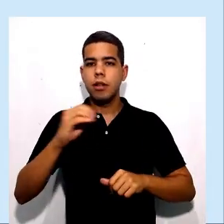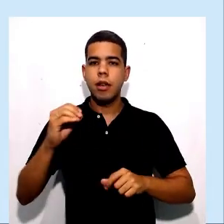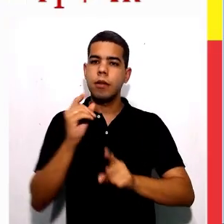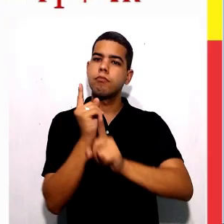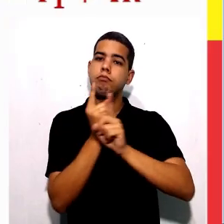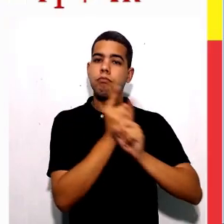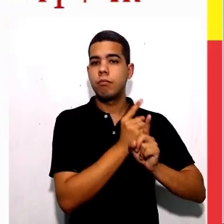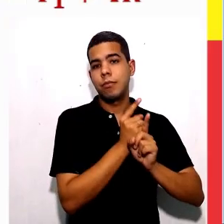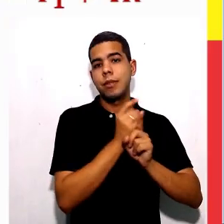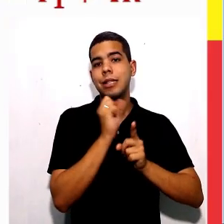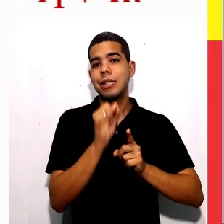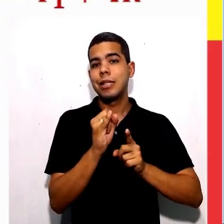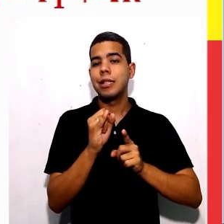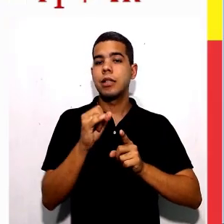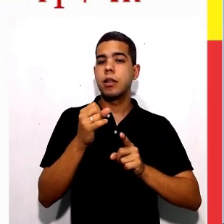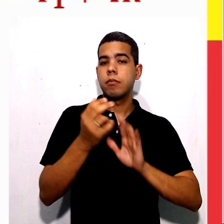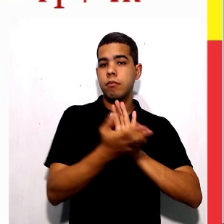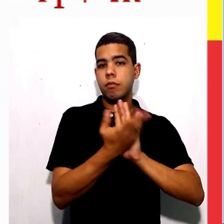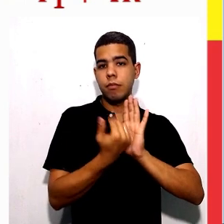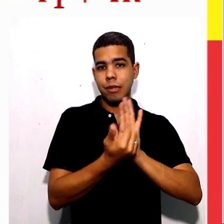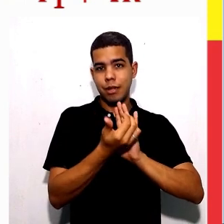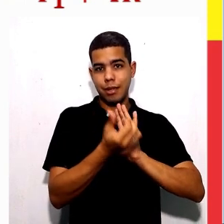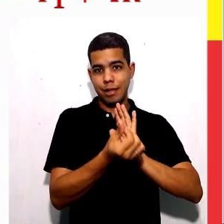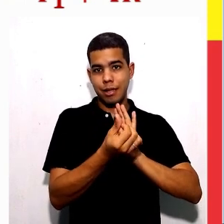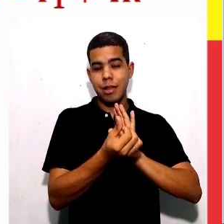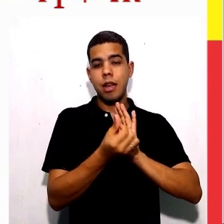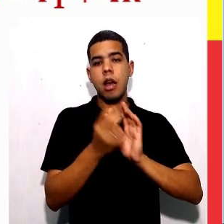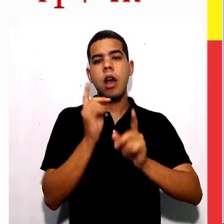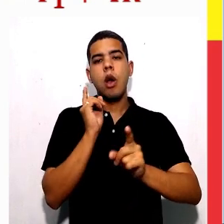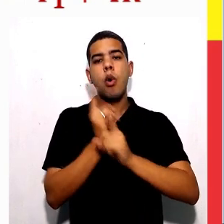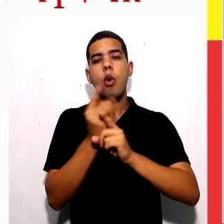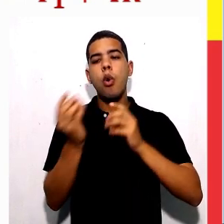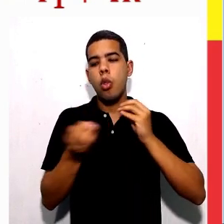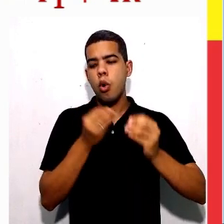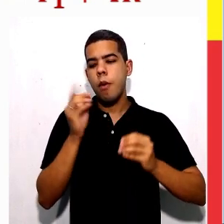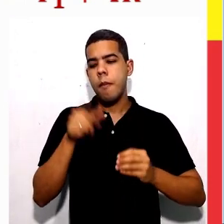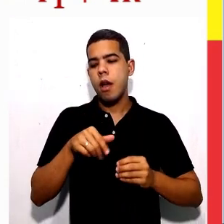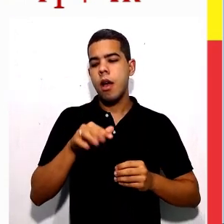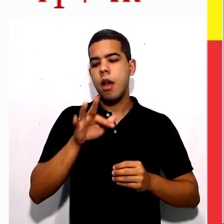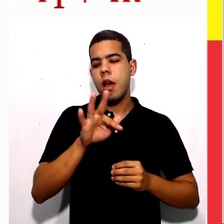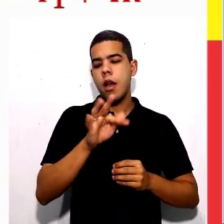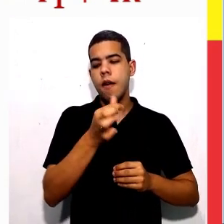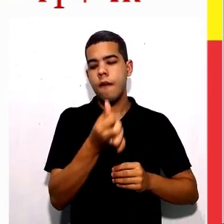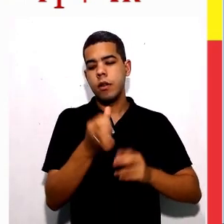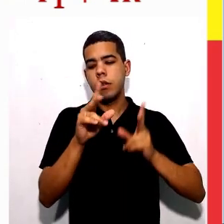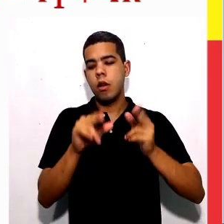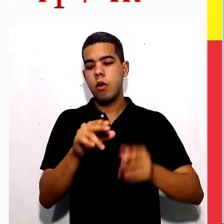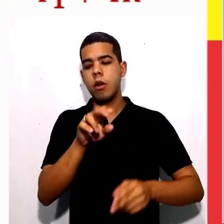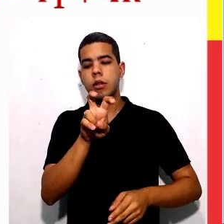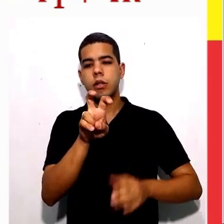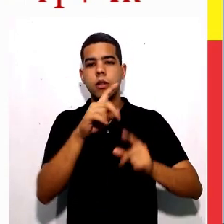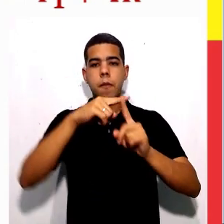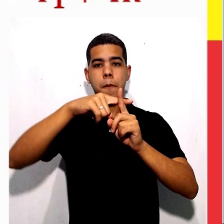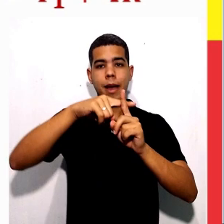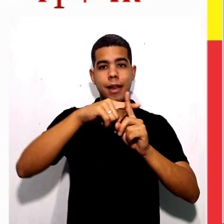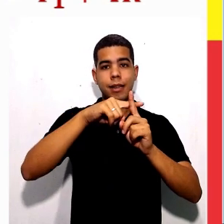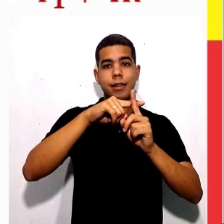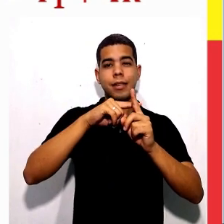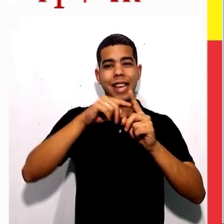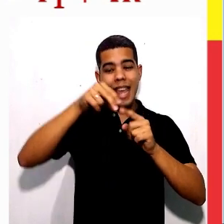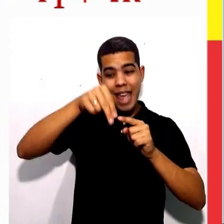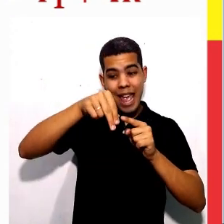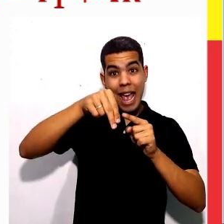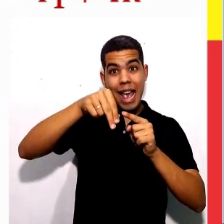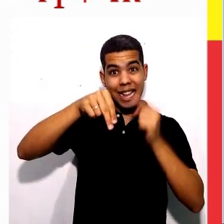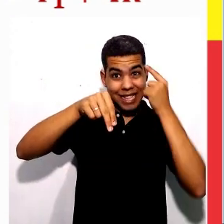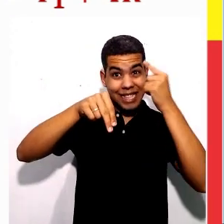Aí. Então, se eu quero saber a figura 6, F6 é igual a F1. Quantos pontinhos tem F1? 5. Então veja aqui, o n